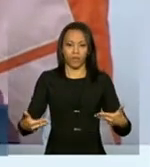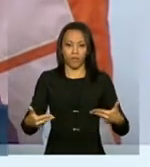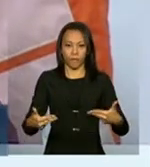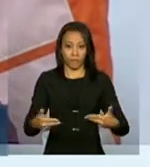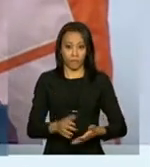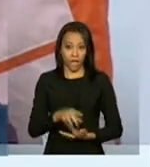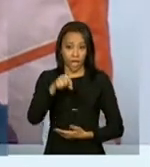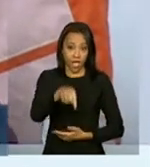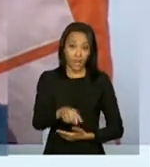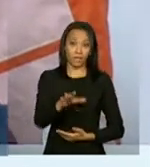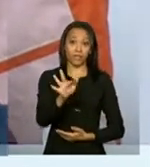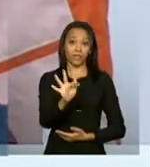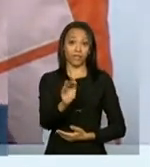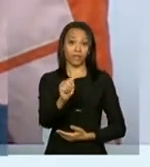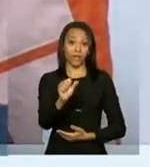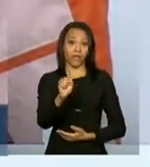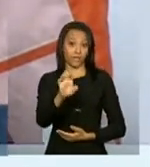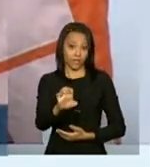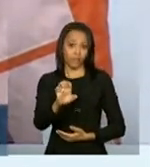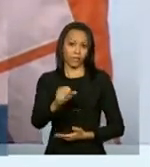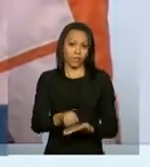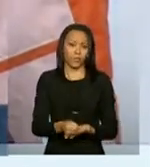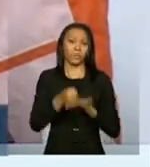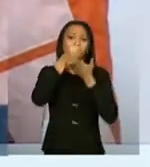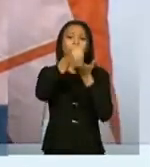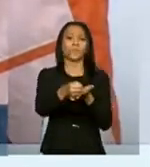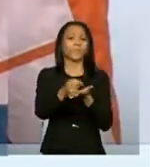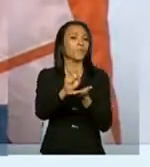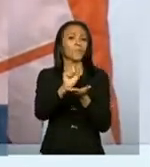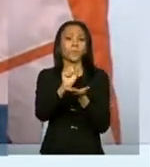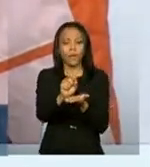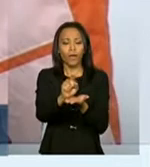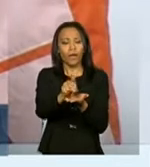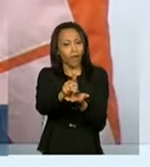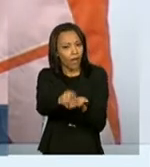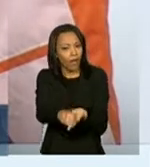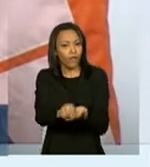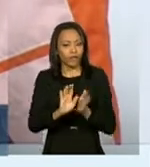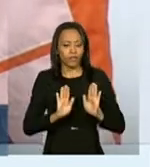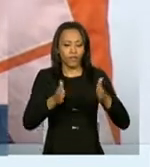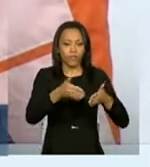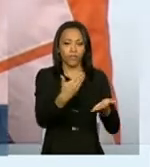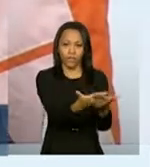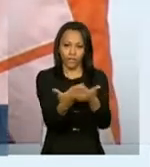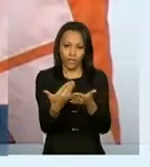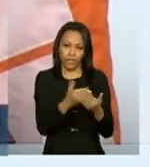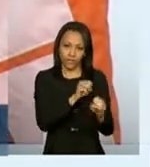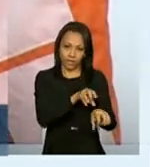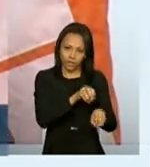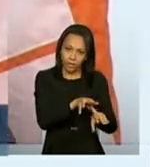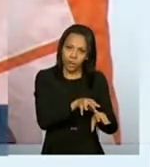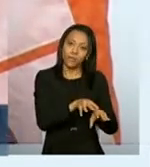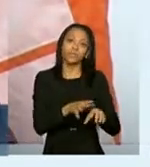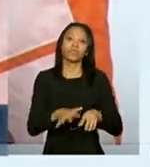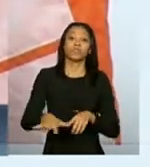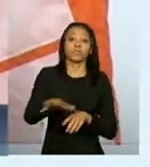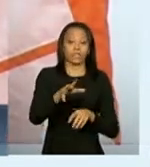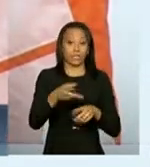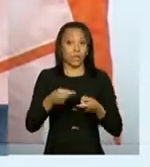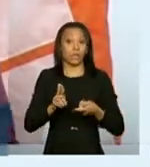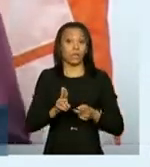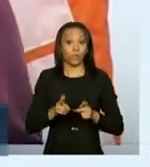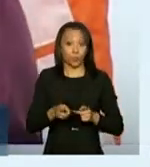Essa fase tem uma âncora, que é investir em educação, no desenvolvimento